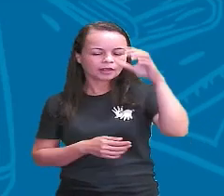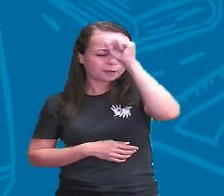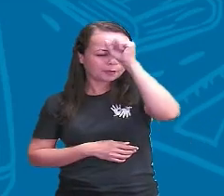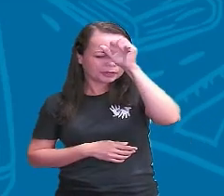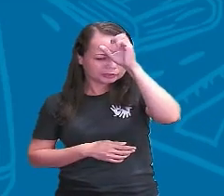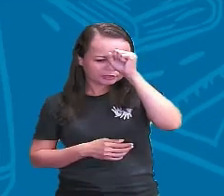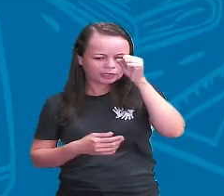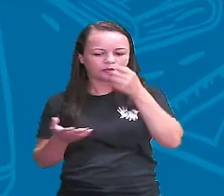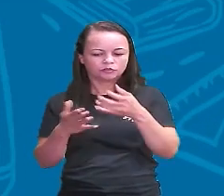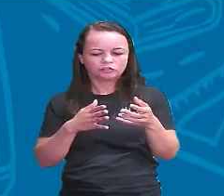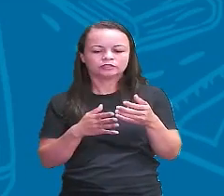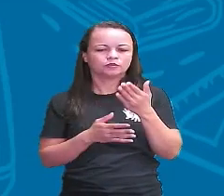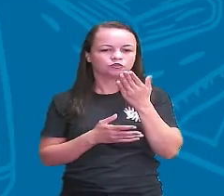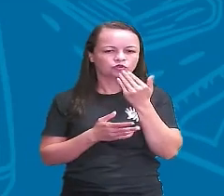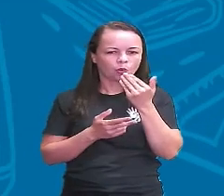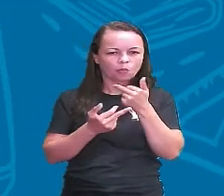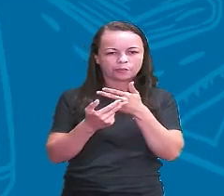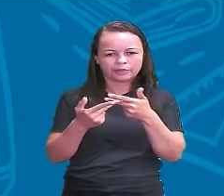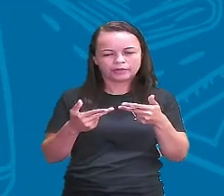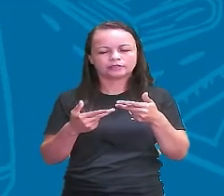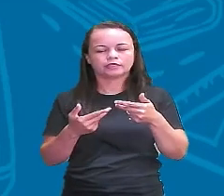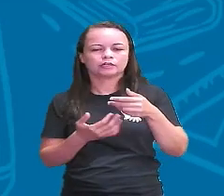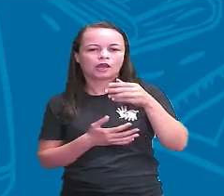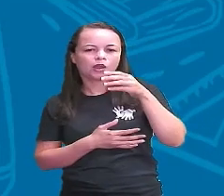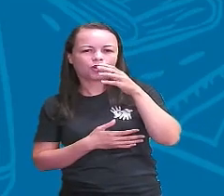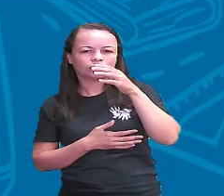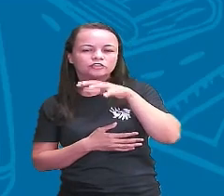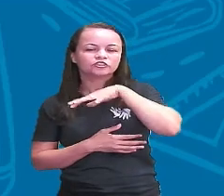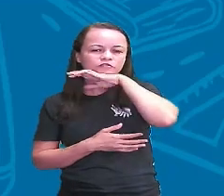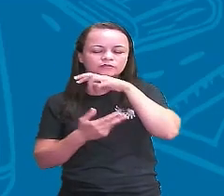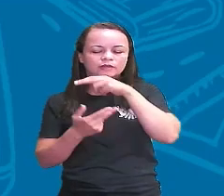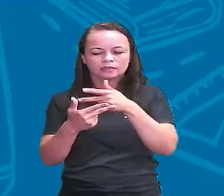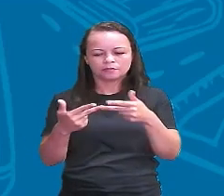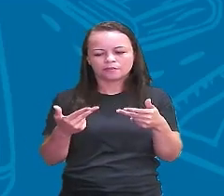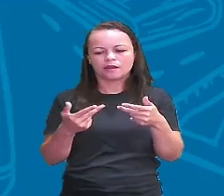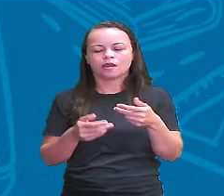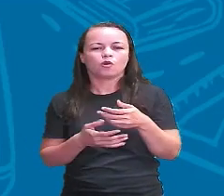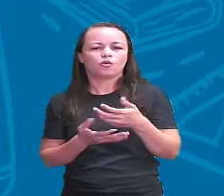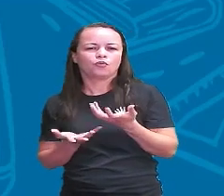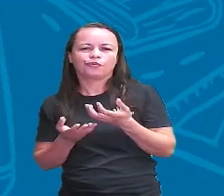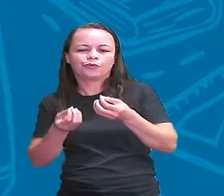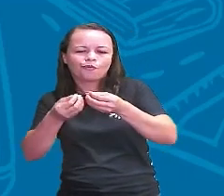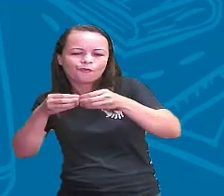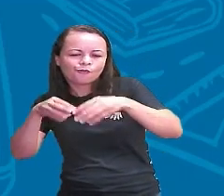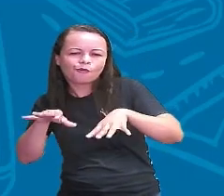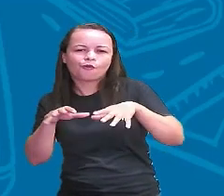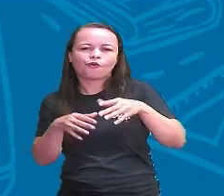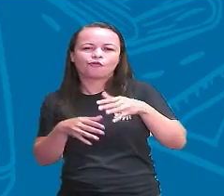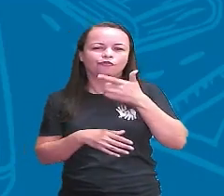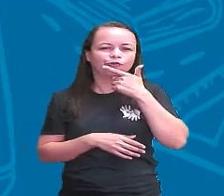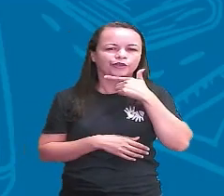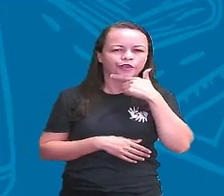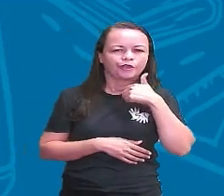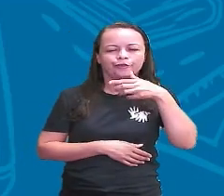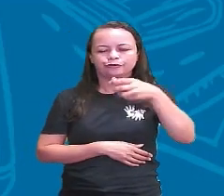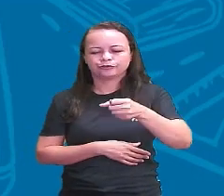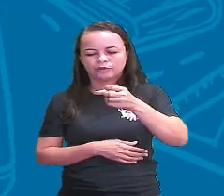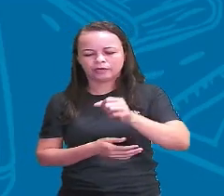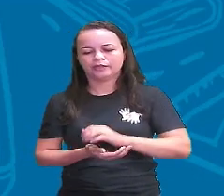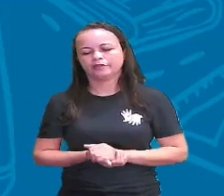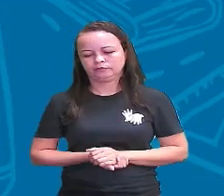origem animal, tá certo? Como, por exemplo, o ovo, o queijo, o leite. Nós temos os alimentos de